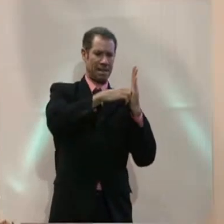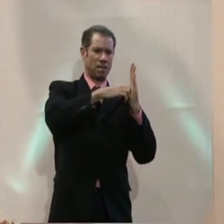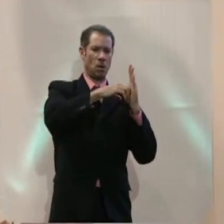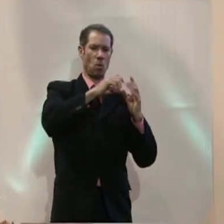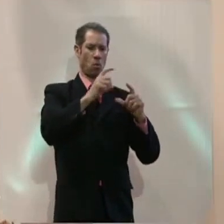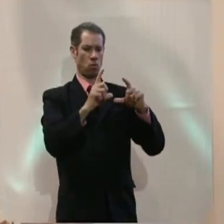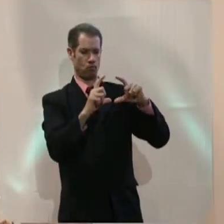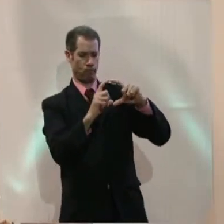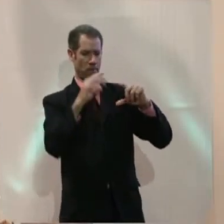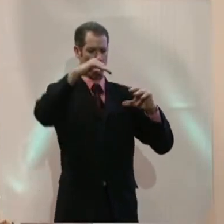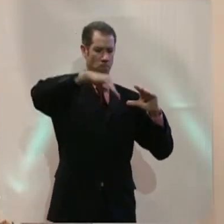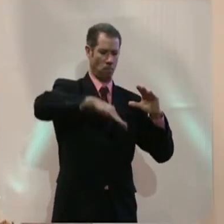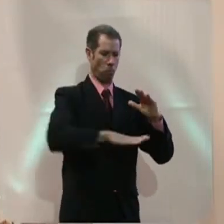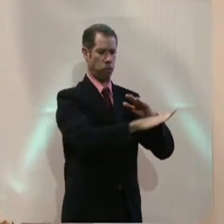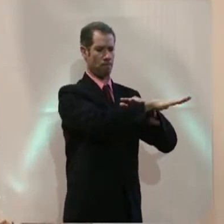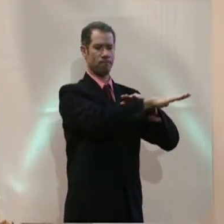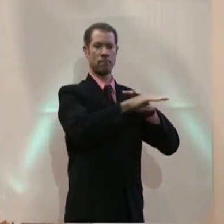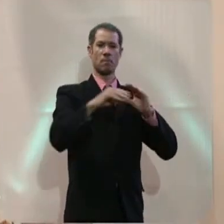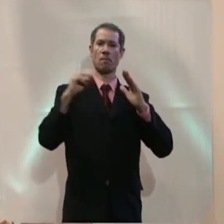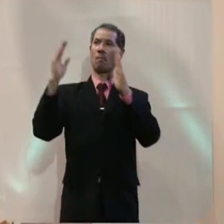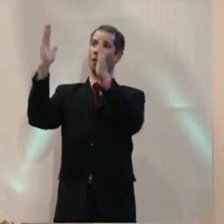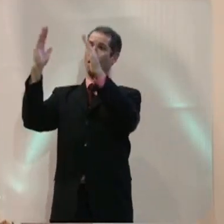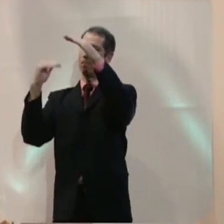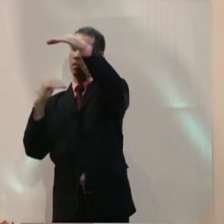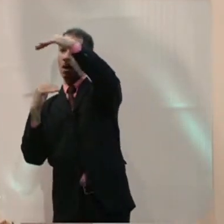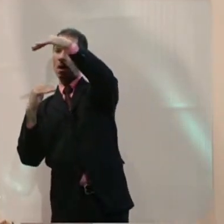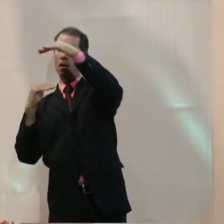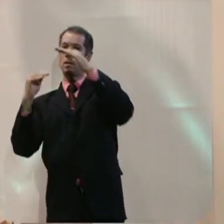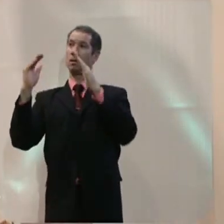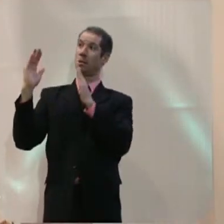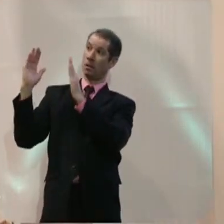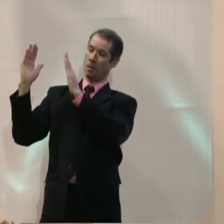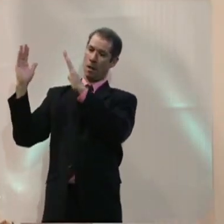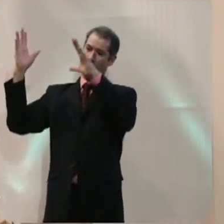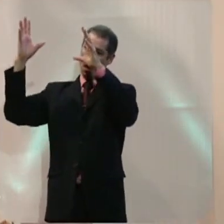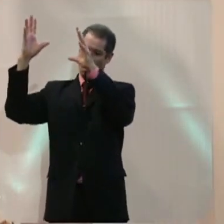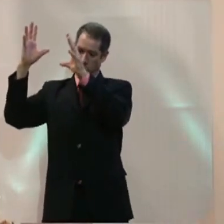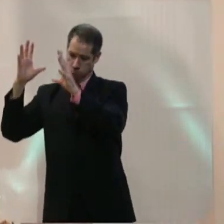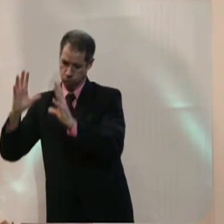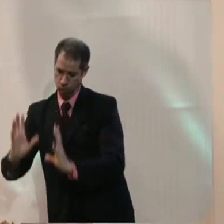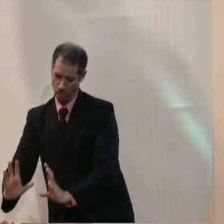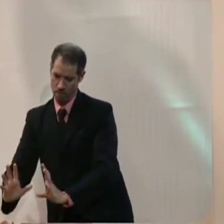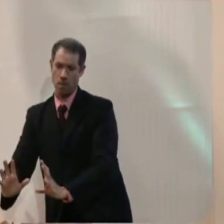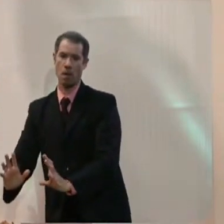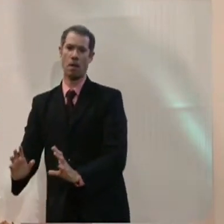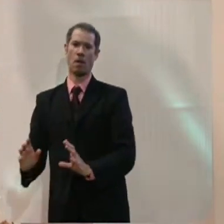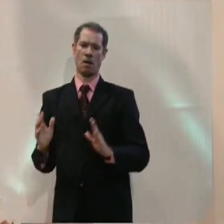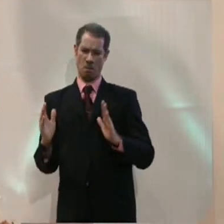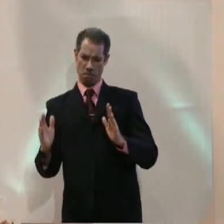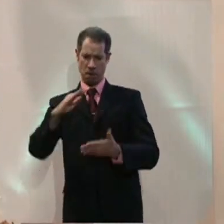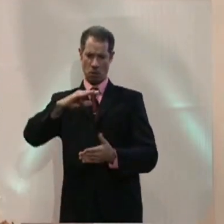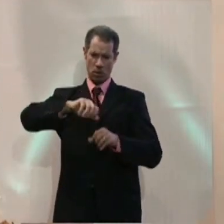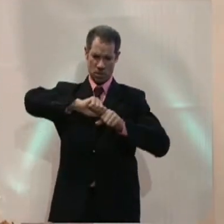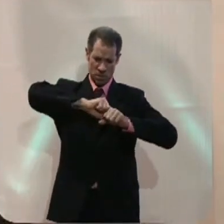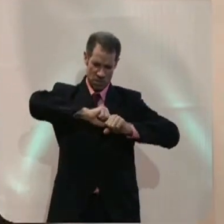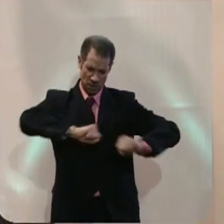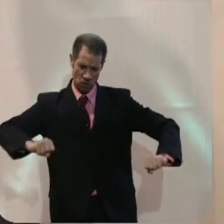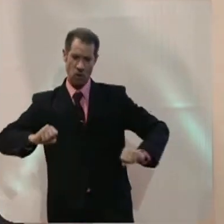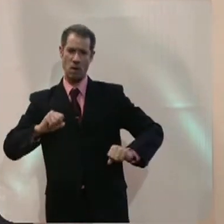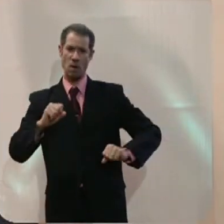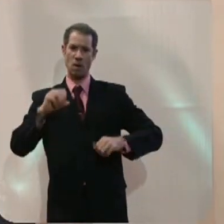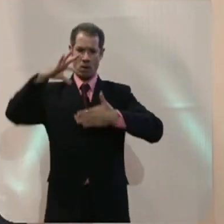buraco, saltou dali daquela caçamba, da carroceria e caiu no chão. E o pacote rasgou e os